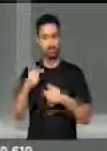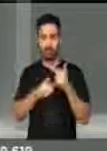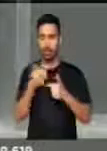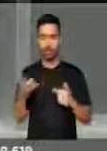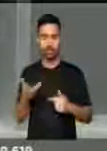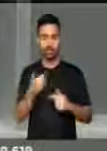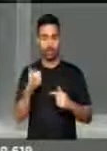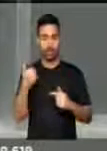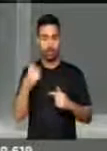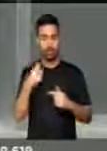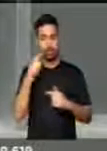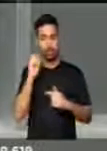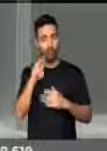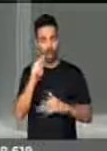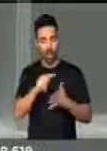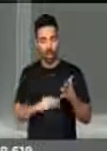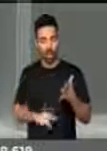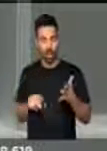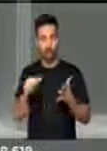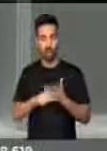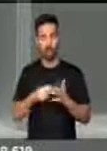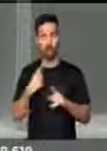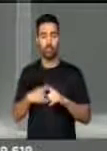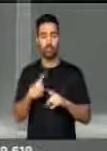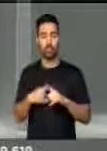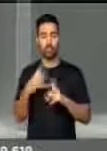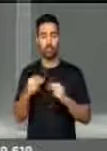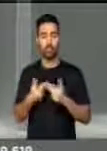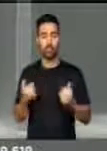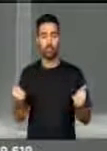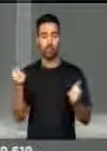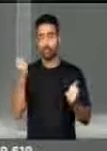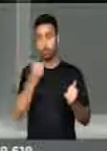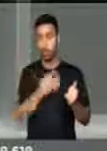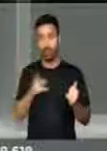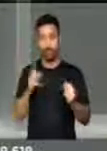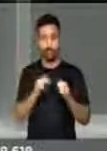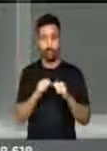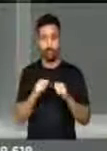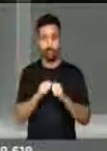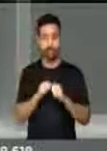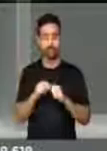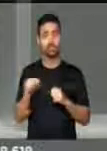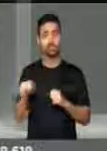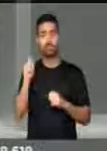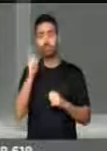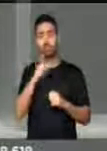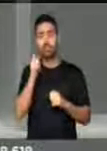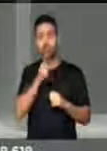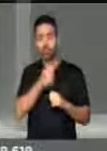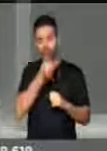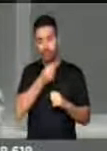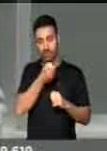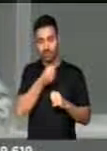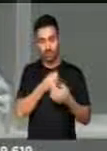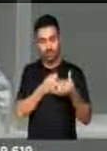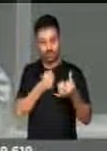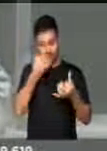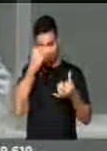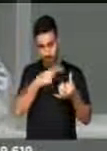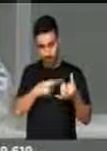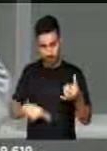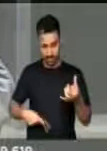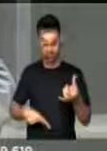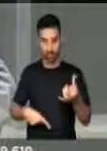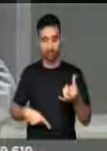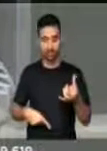apenas eu vou ler aqui, presidente, de tantas coisas boas que ele fez. Ele conseguiu entrevistar 6 presidentes da